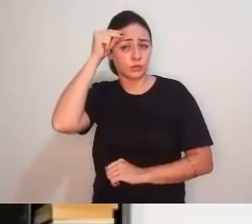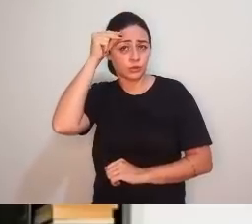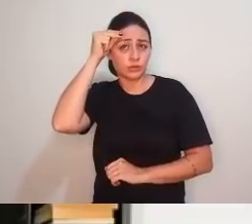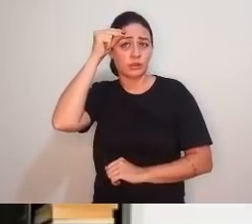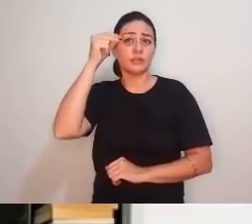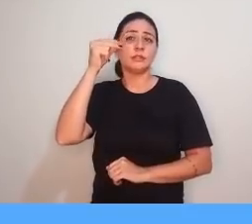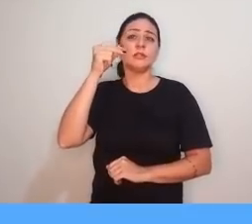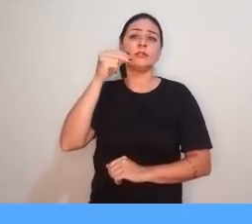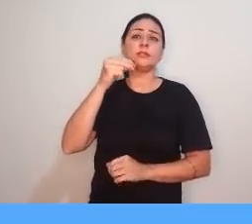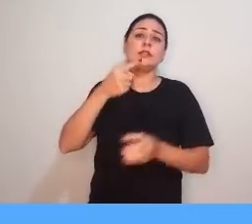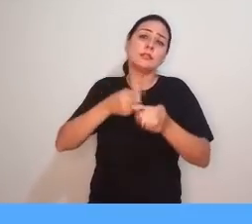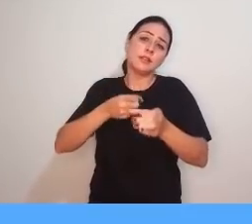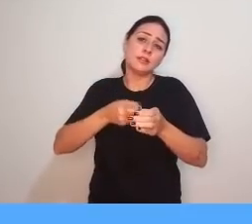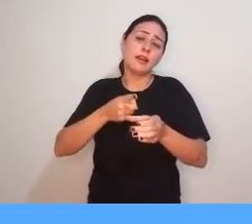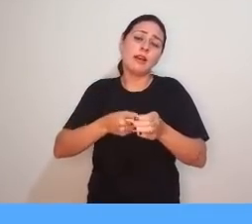posta.